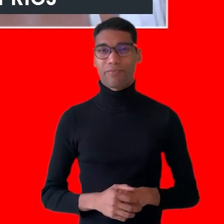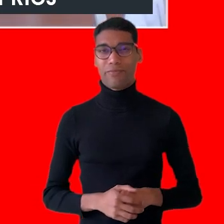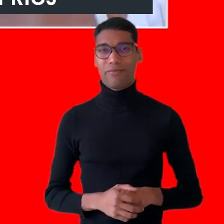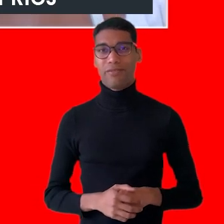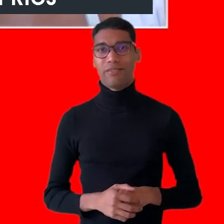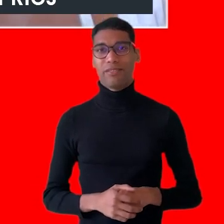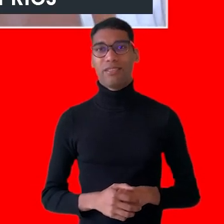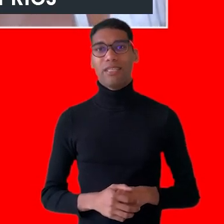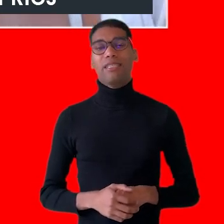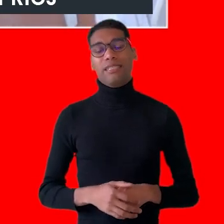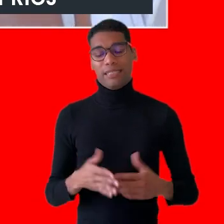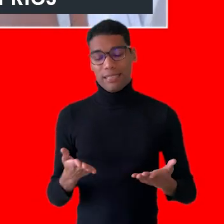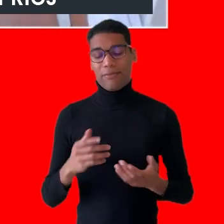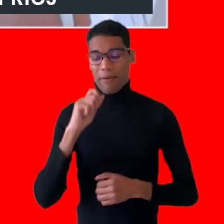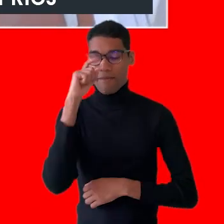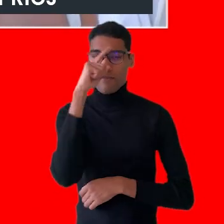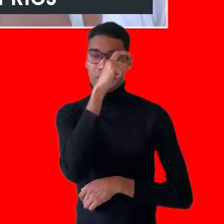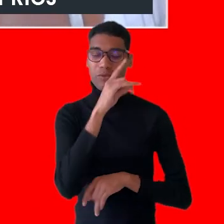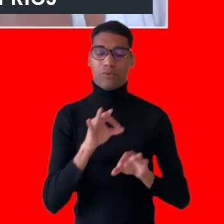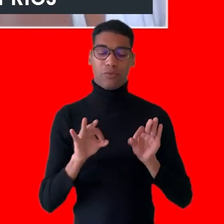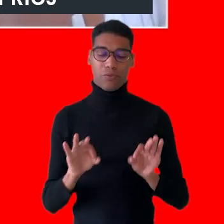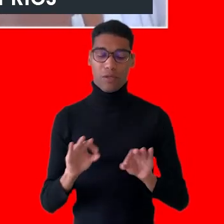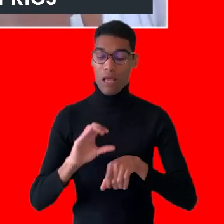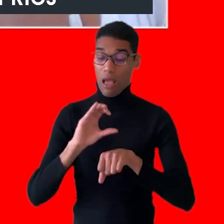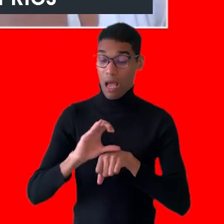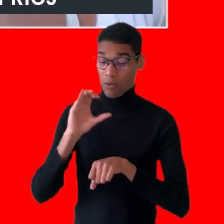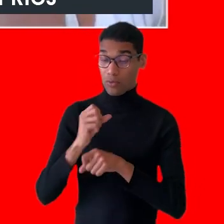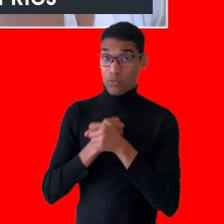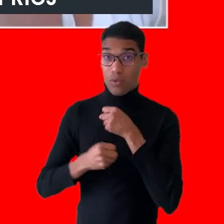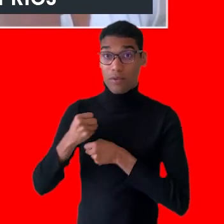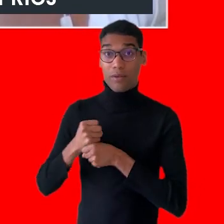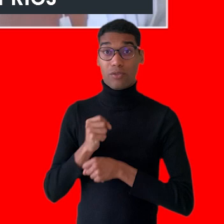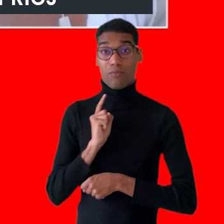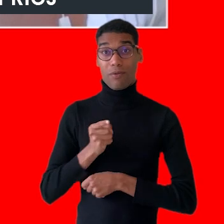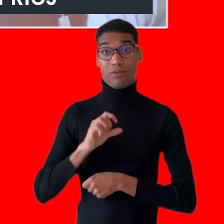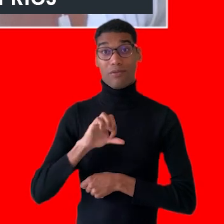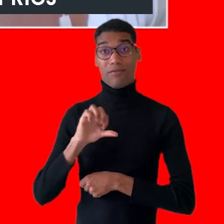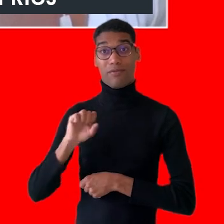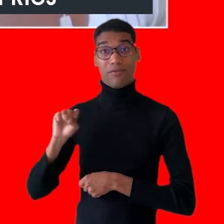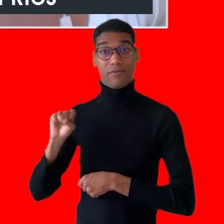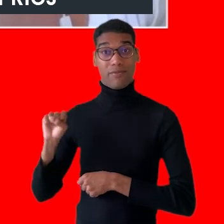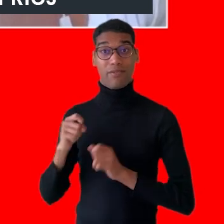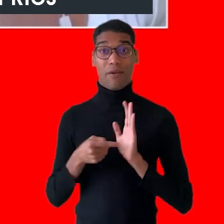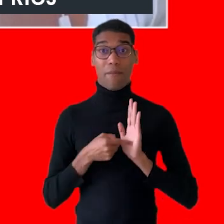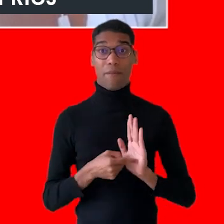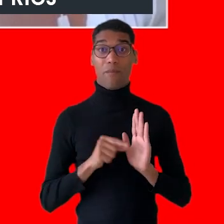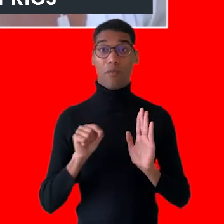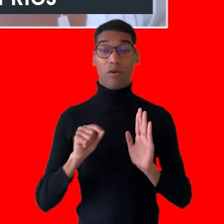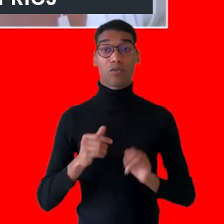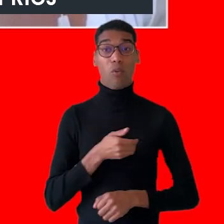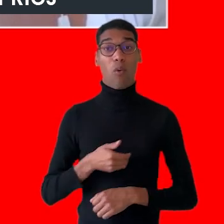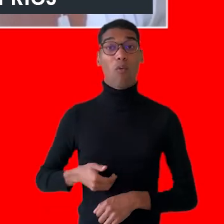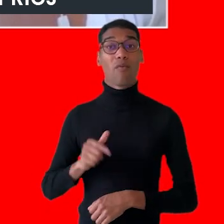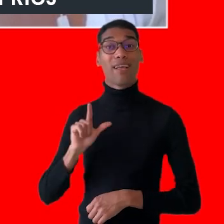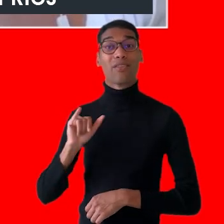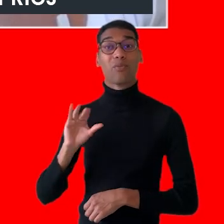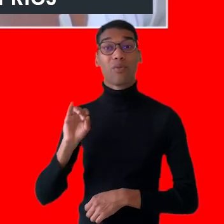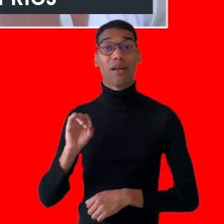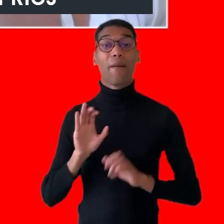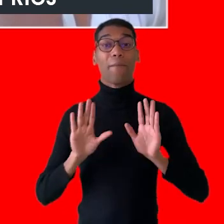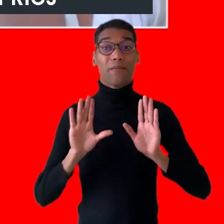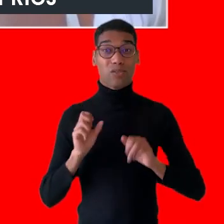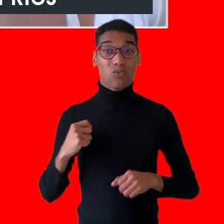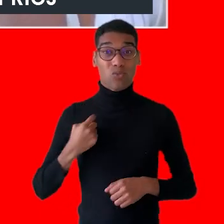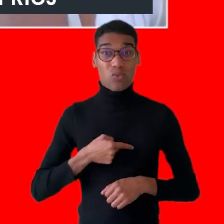Entende? Então é muito difícil, né? A Constituição de 1988, ela estabelece um Estado laico,